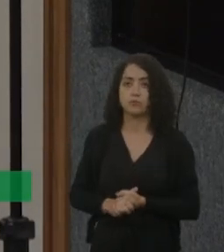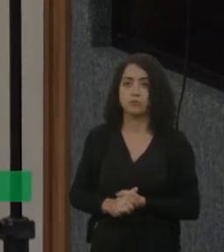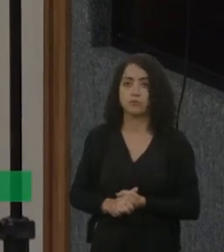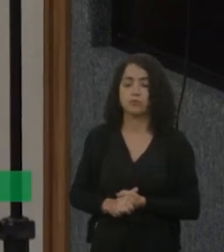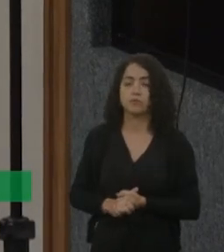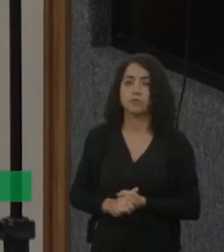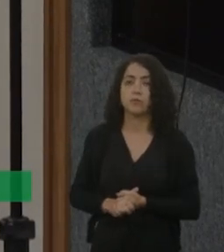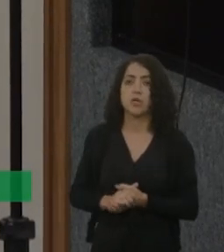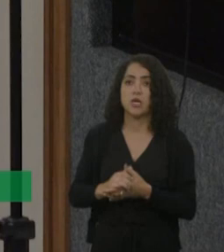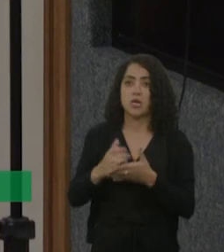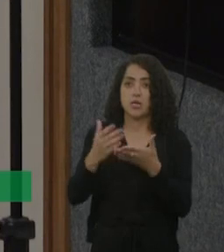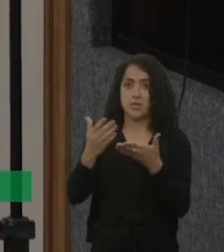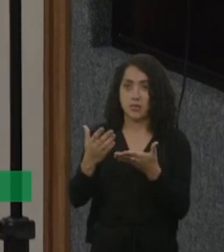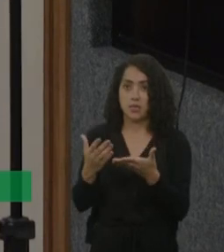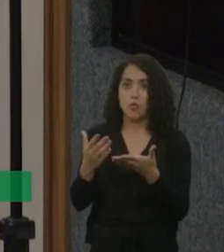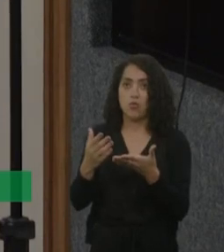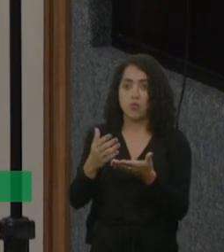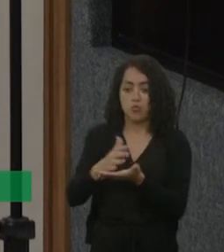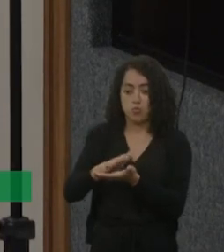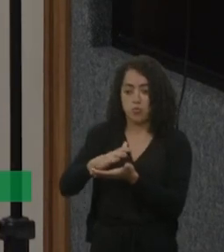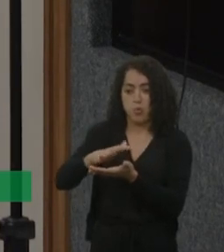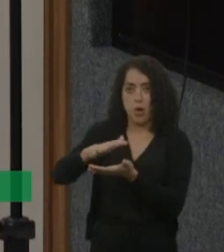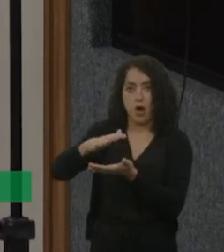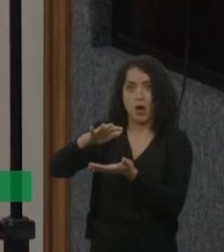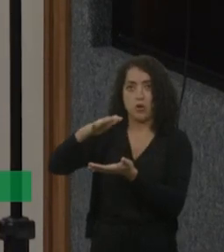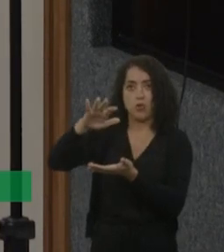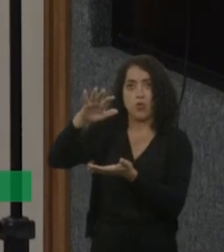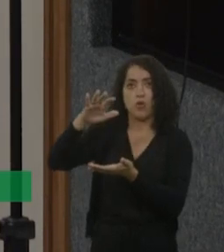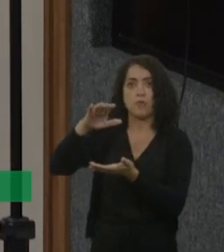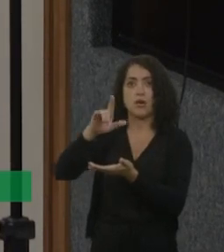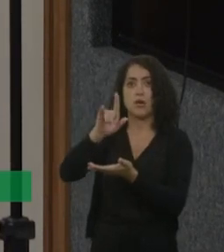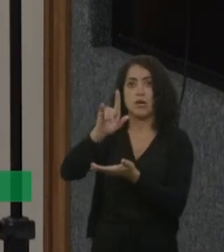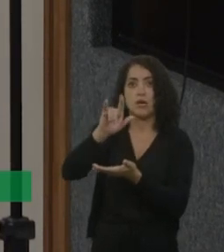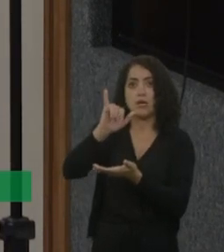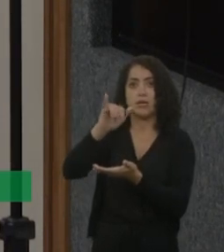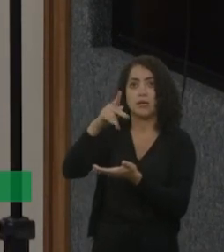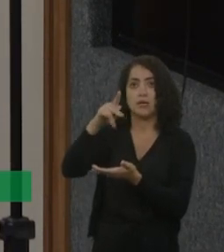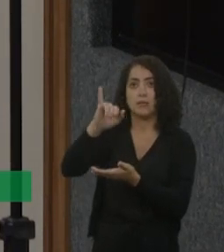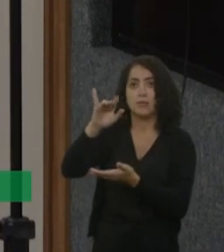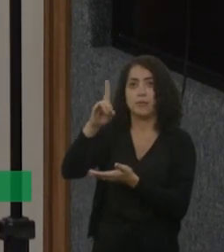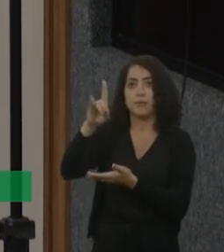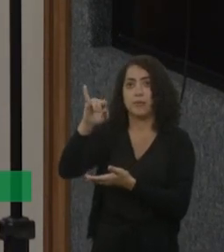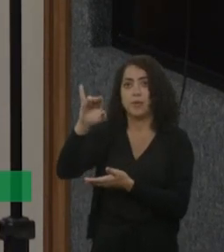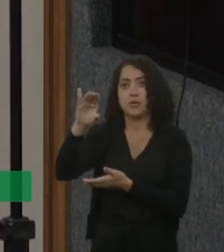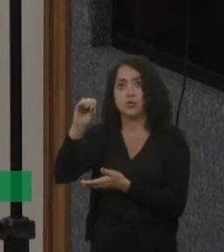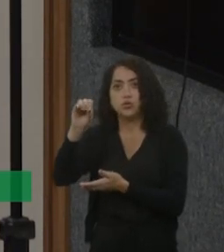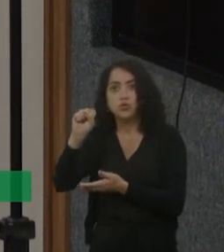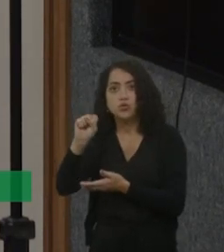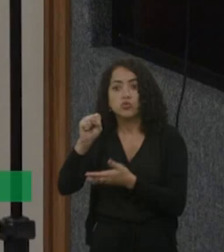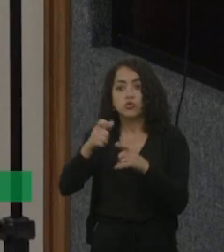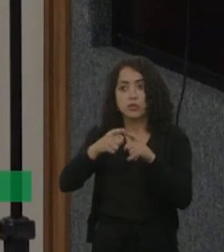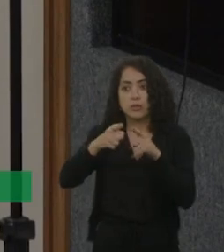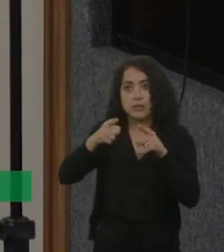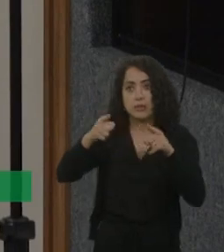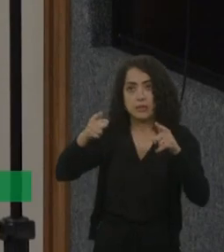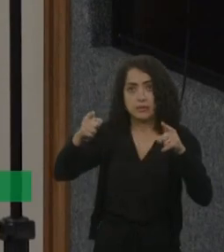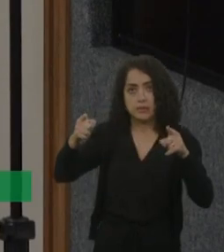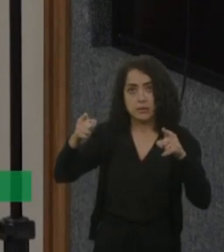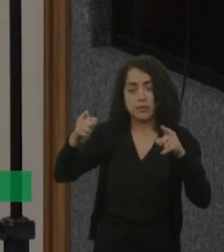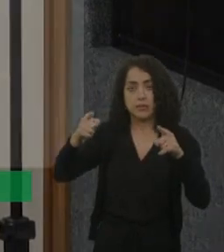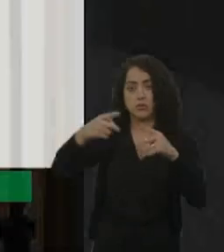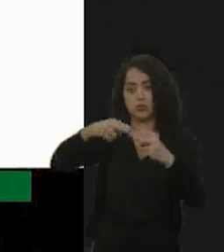Então, ó, ocorre um acúmulo de colesterol, né, de lipídios complexos, ou seja, de cadeias grandes,